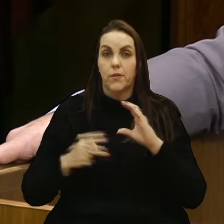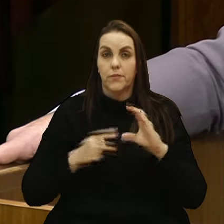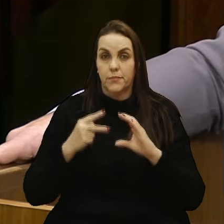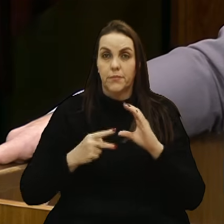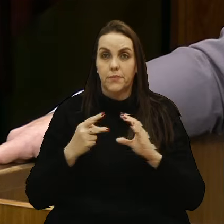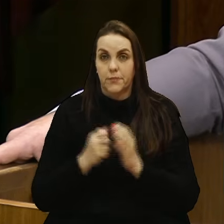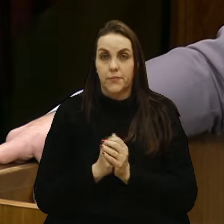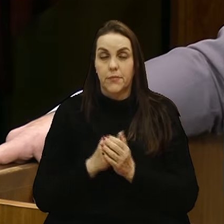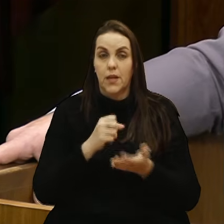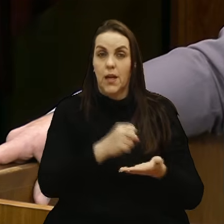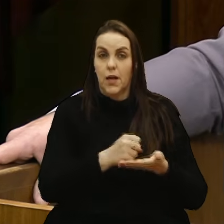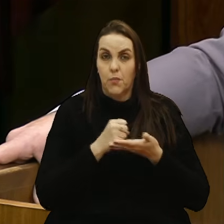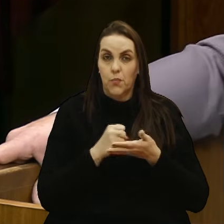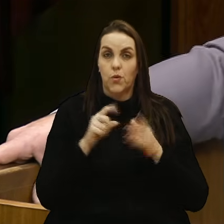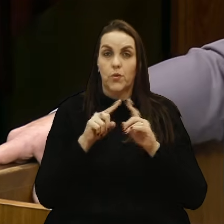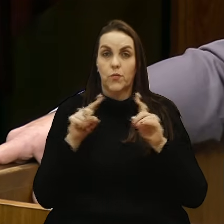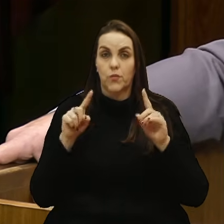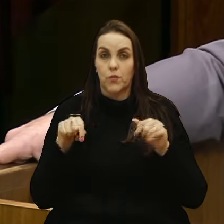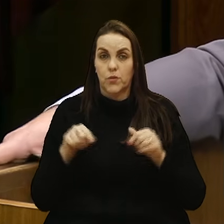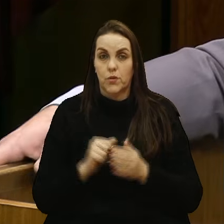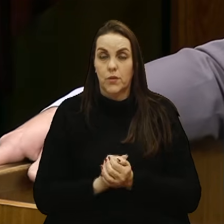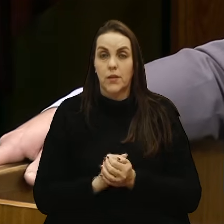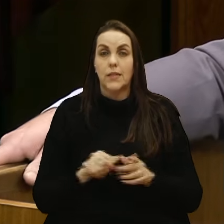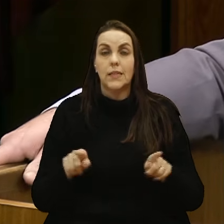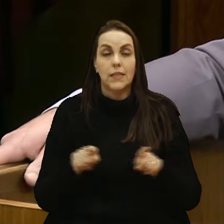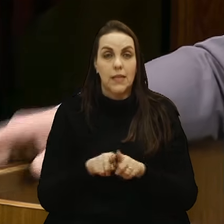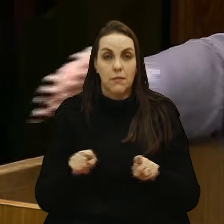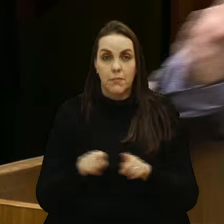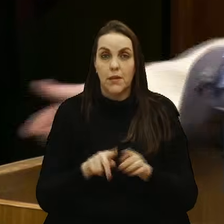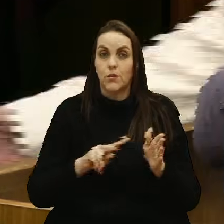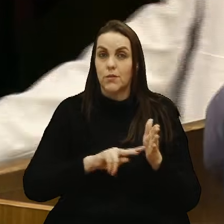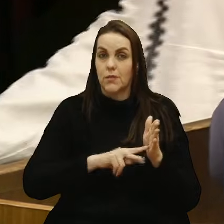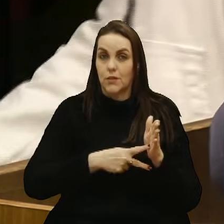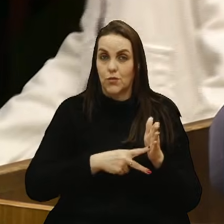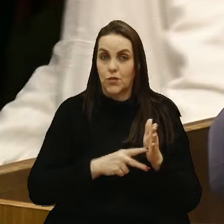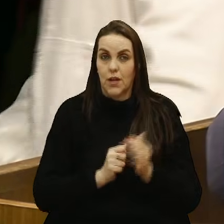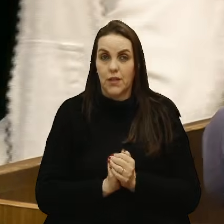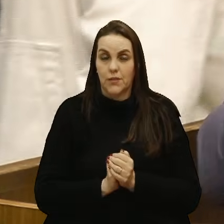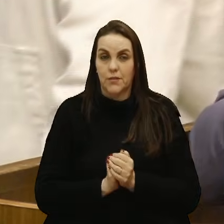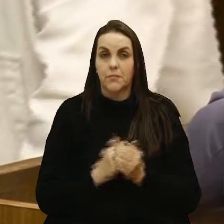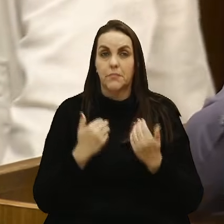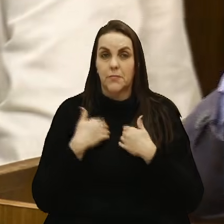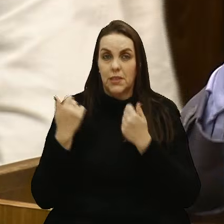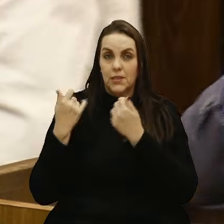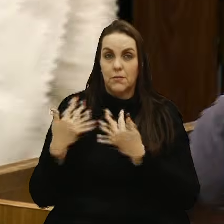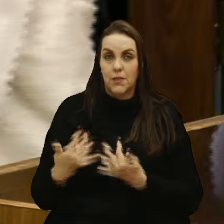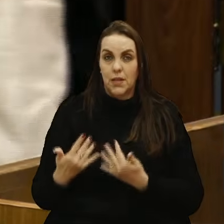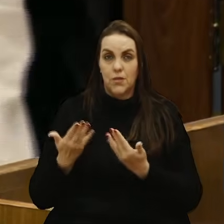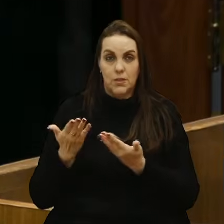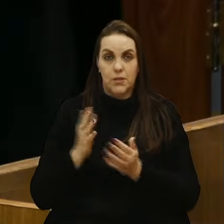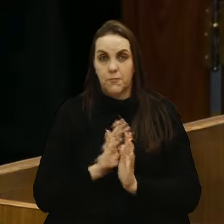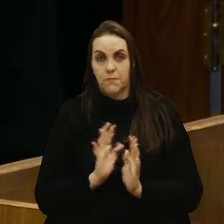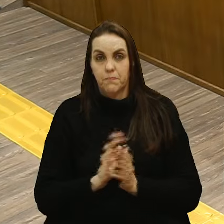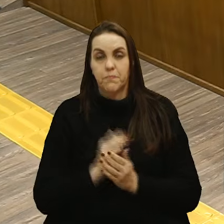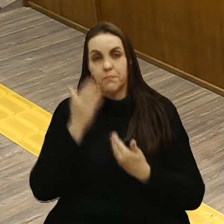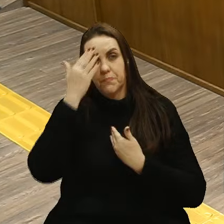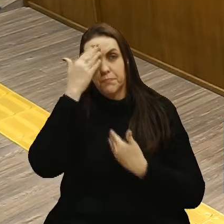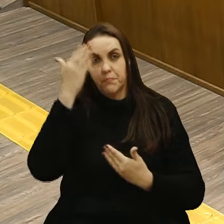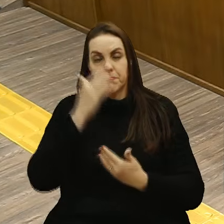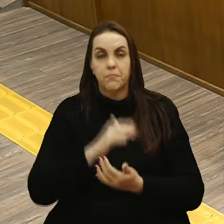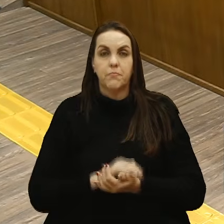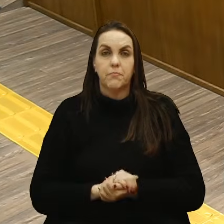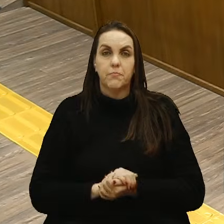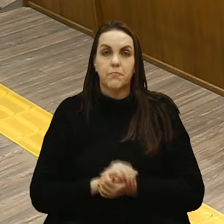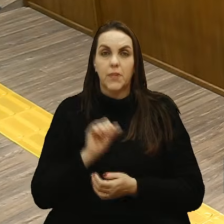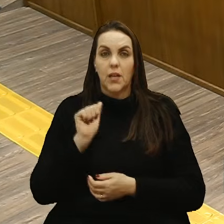apoio dos funcionários e também dos sindicatos. São essas as minhas considerações. Obrigado